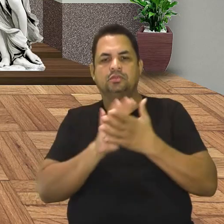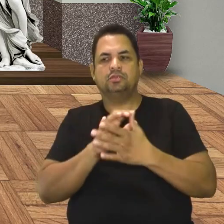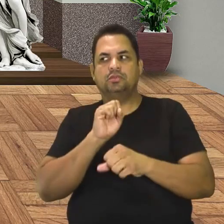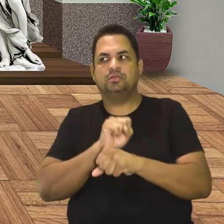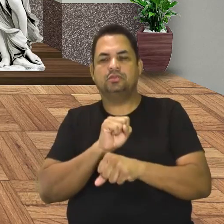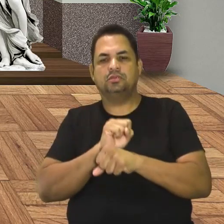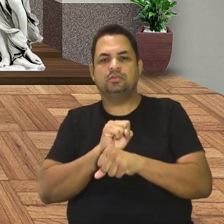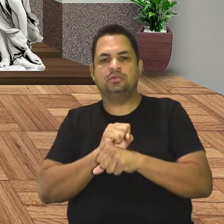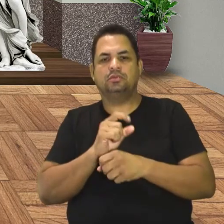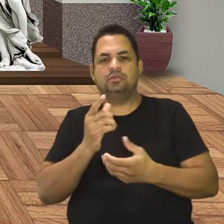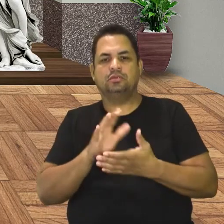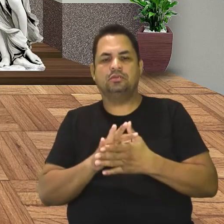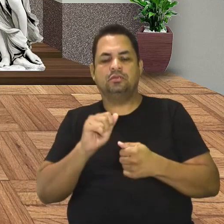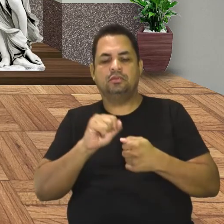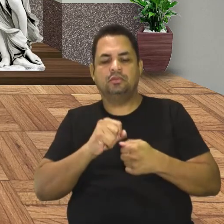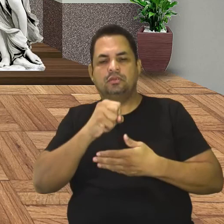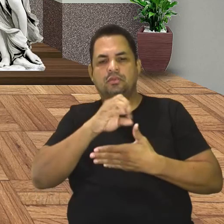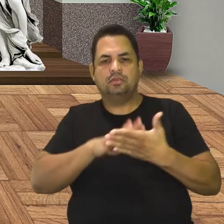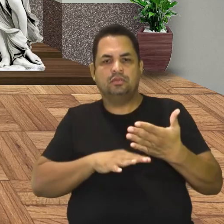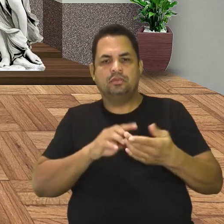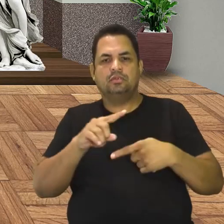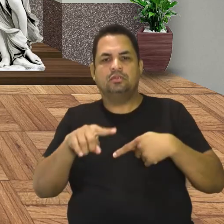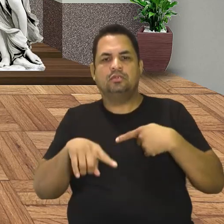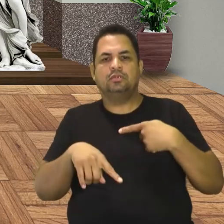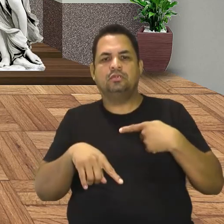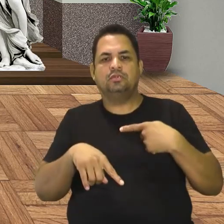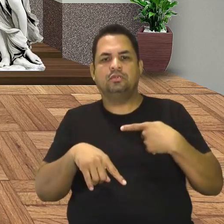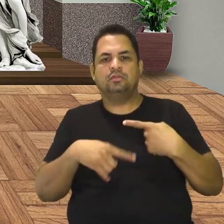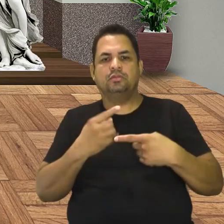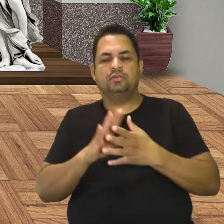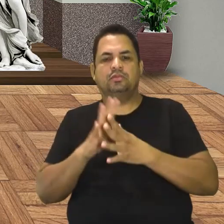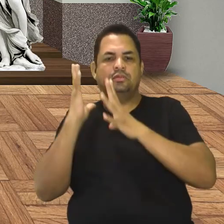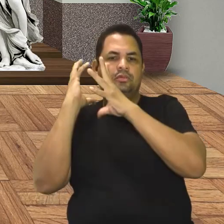vocês lá. Façam atividade, eu vou voltar com a